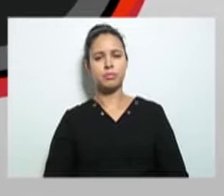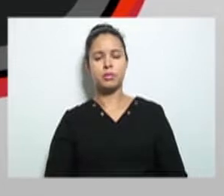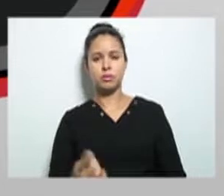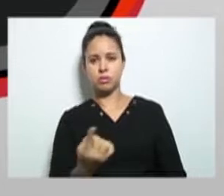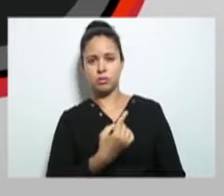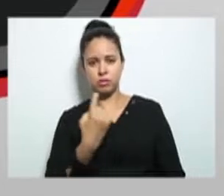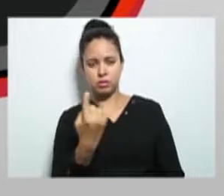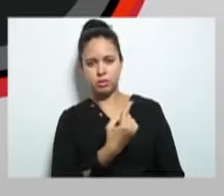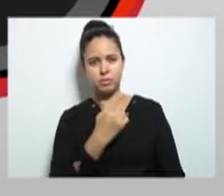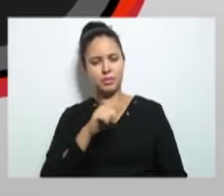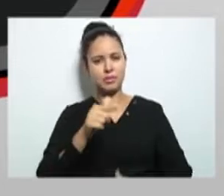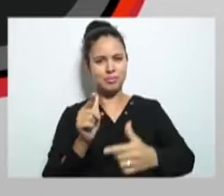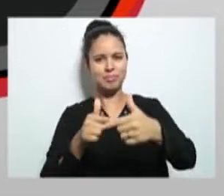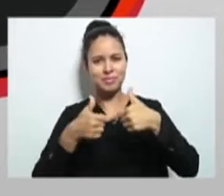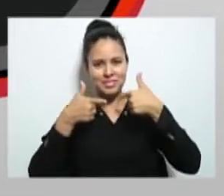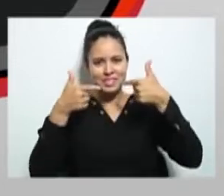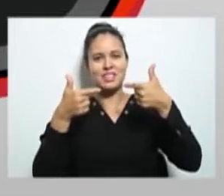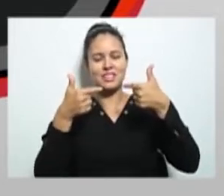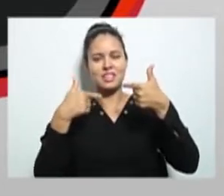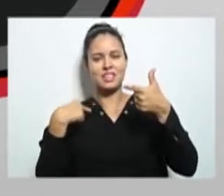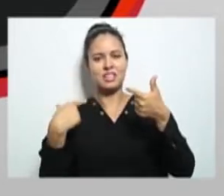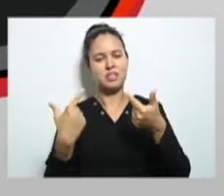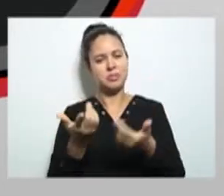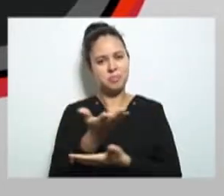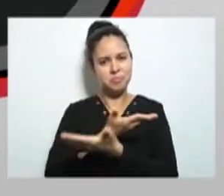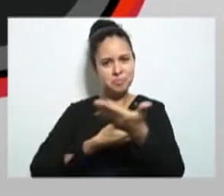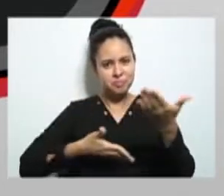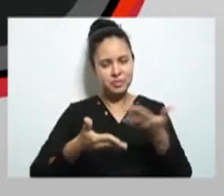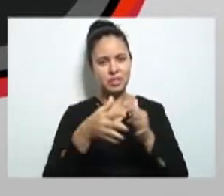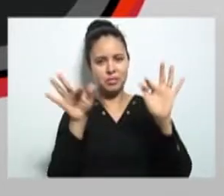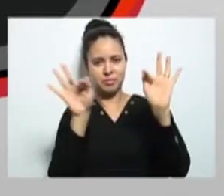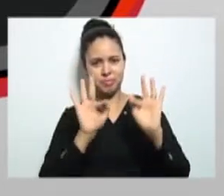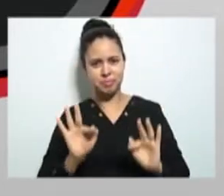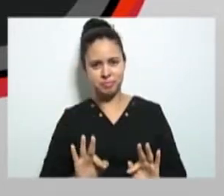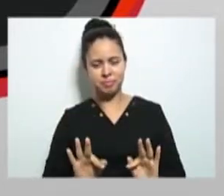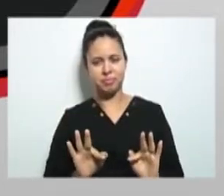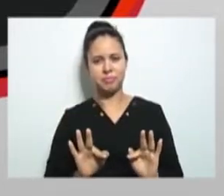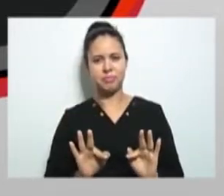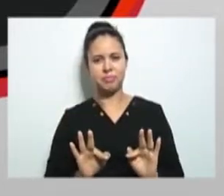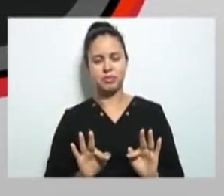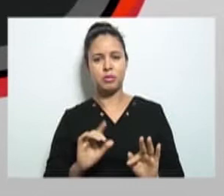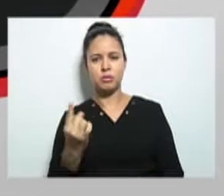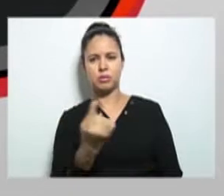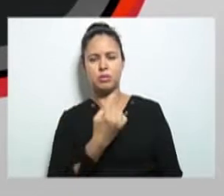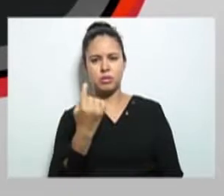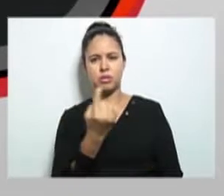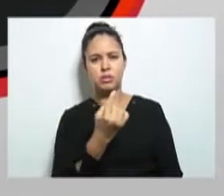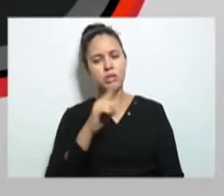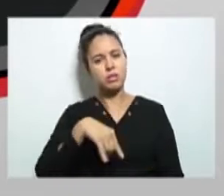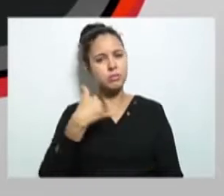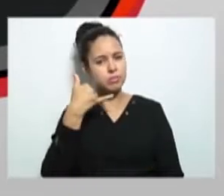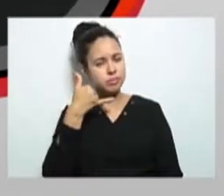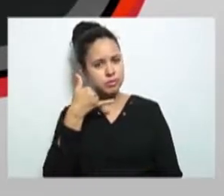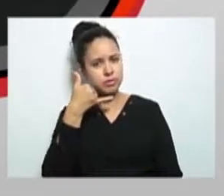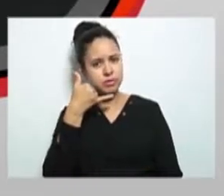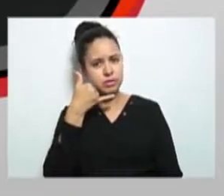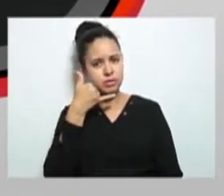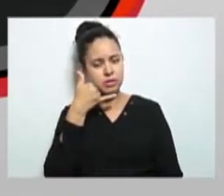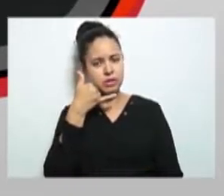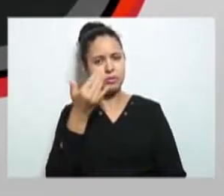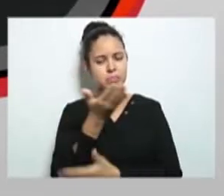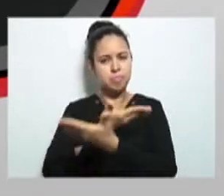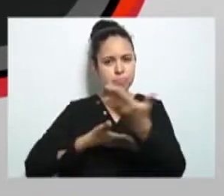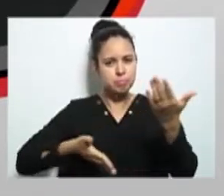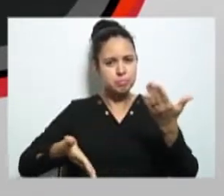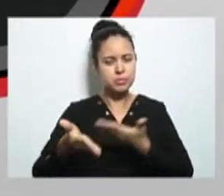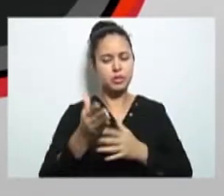Sozinho é um sorriso. Compartilhado é felicidade. Sozinho é um celular. Compartilhado